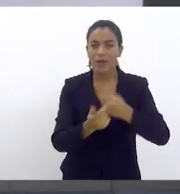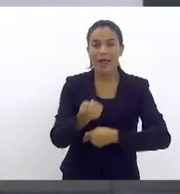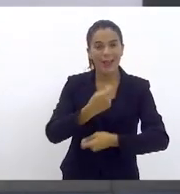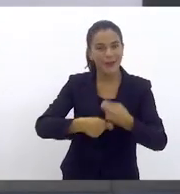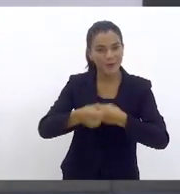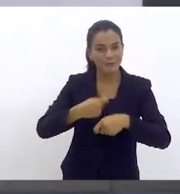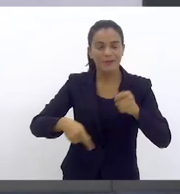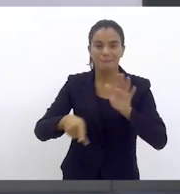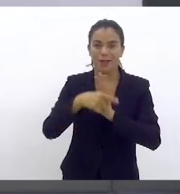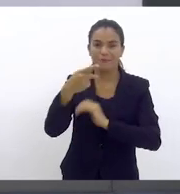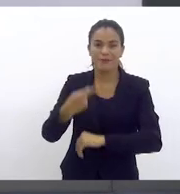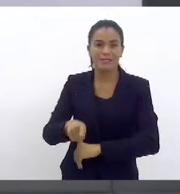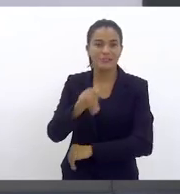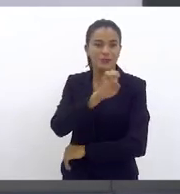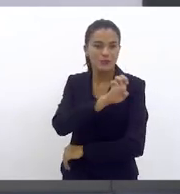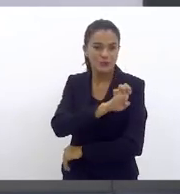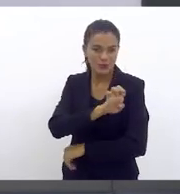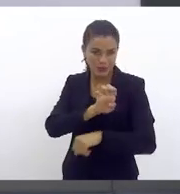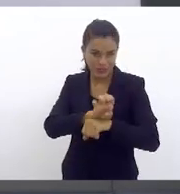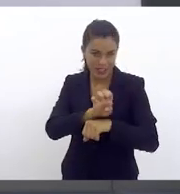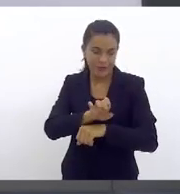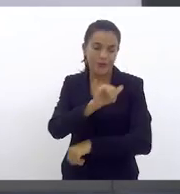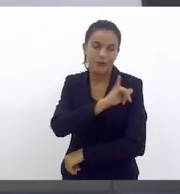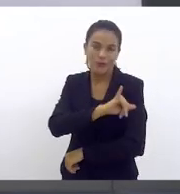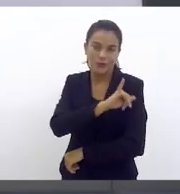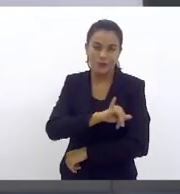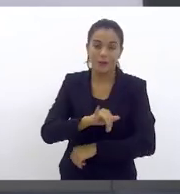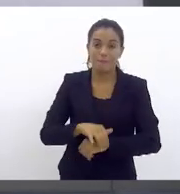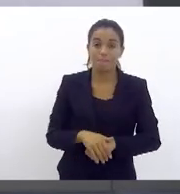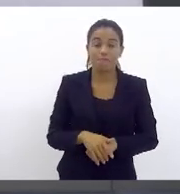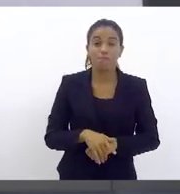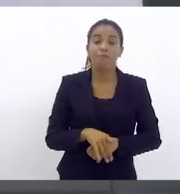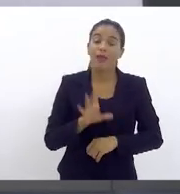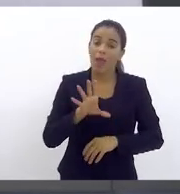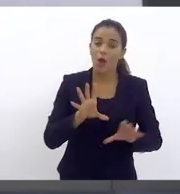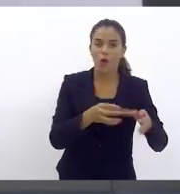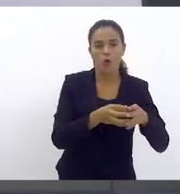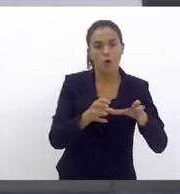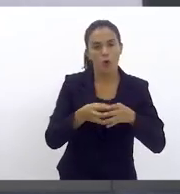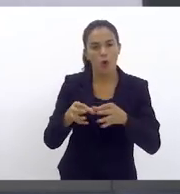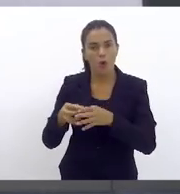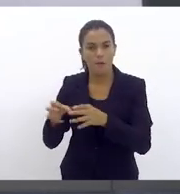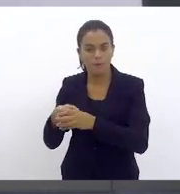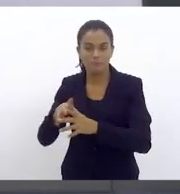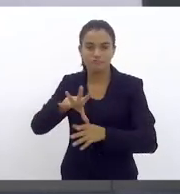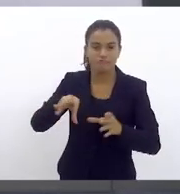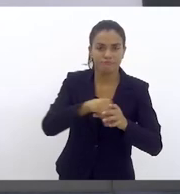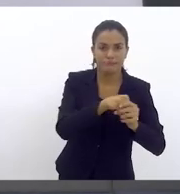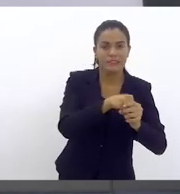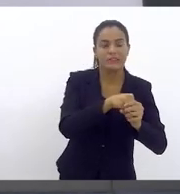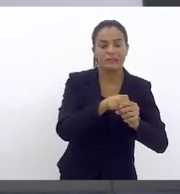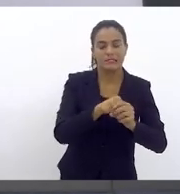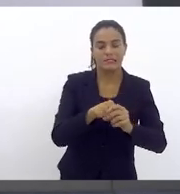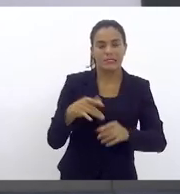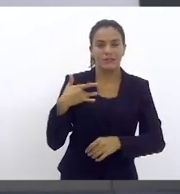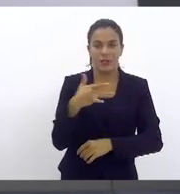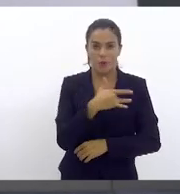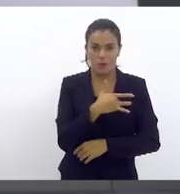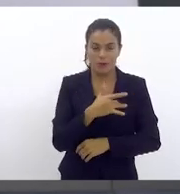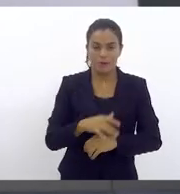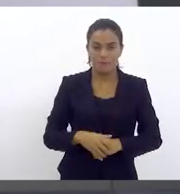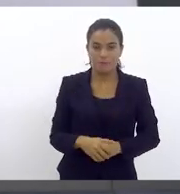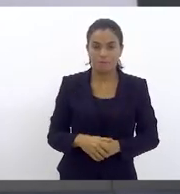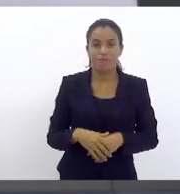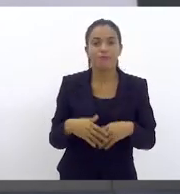Estado do Rio de Janeiro um deles o complexo econômico industrial da saúde que é o tema de hoje então